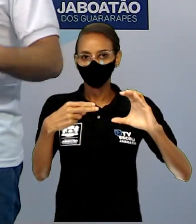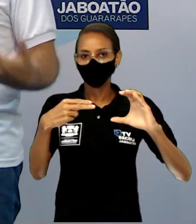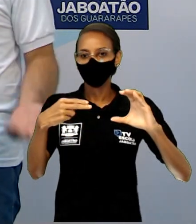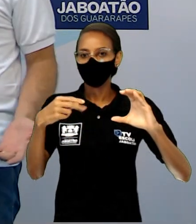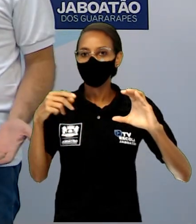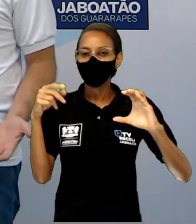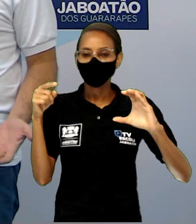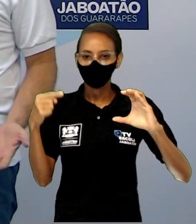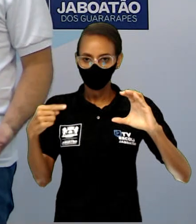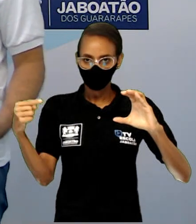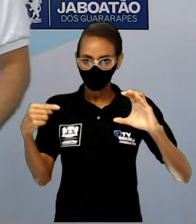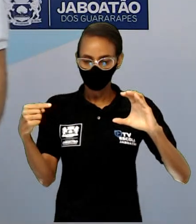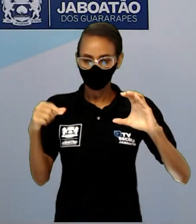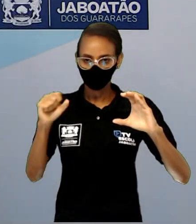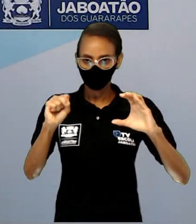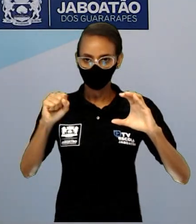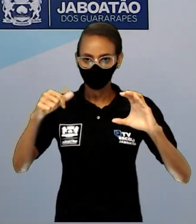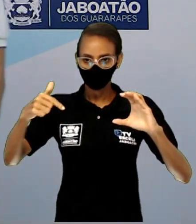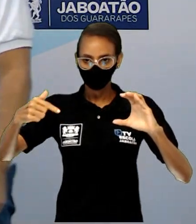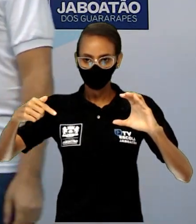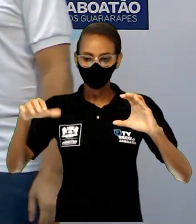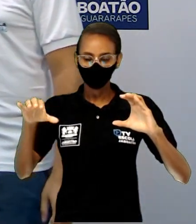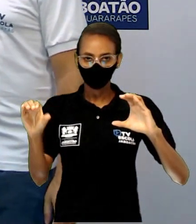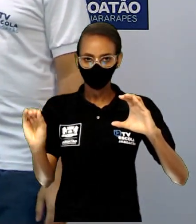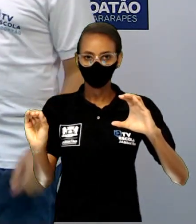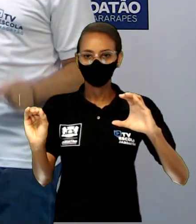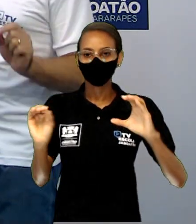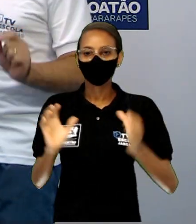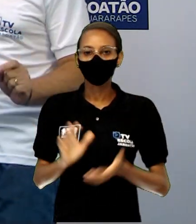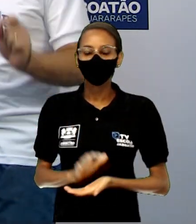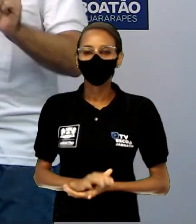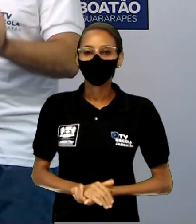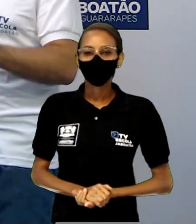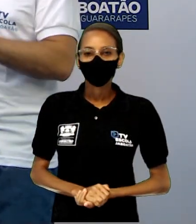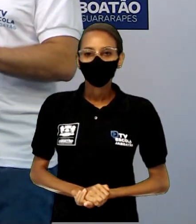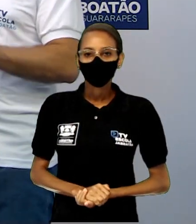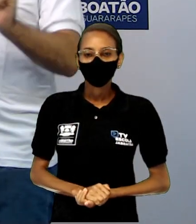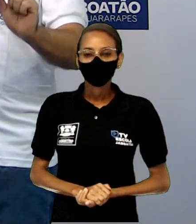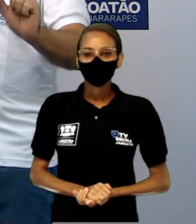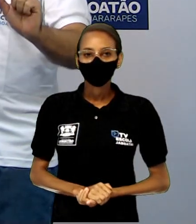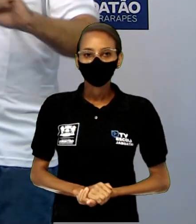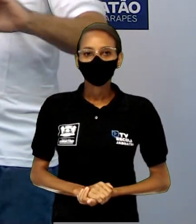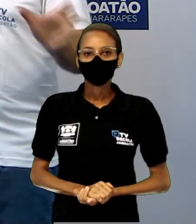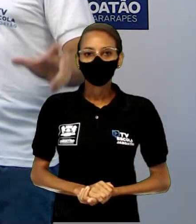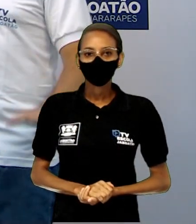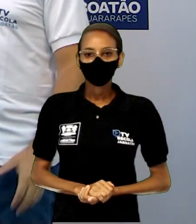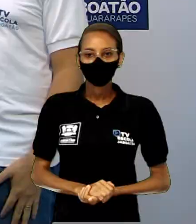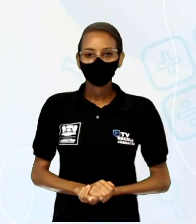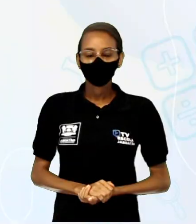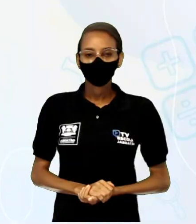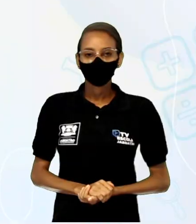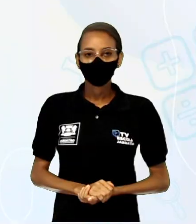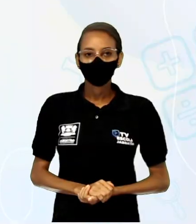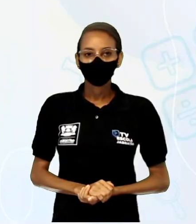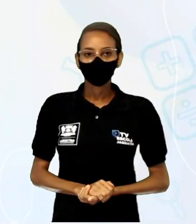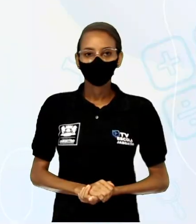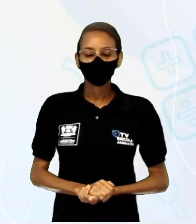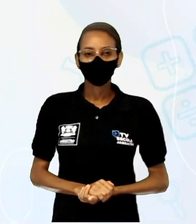x. E ainda continua dizendo, é igual, por isso vem o sinal de